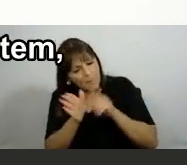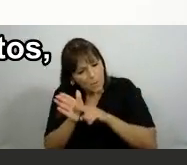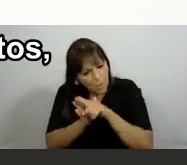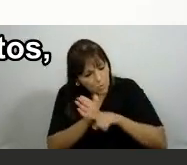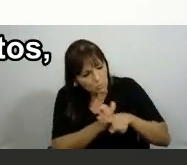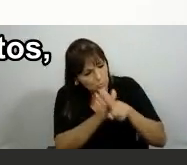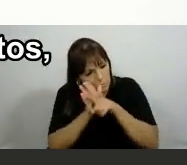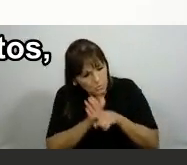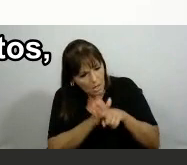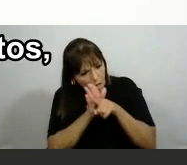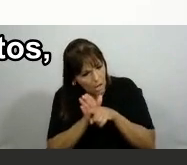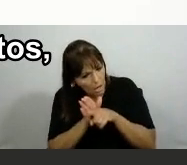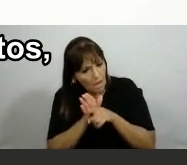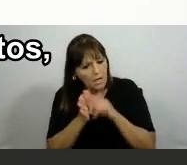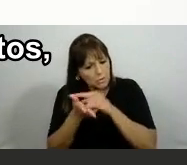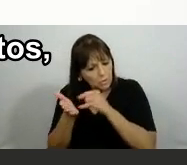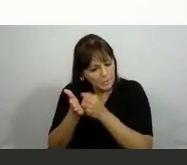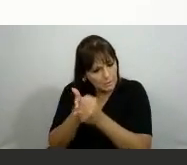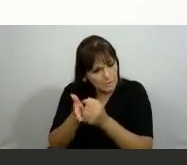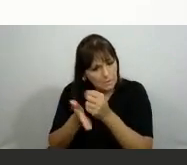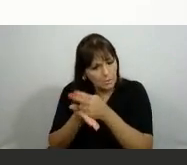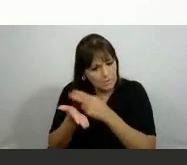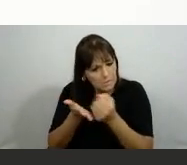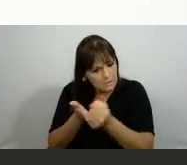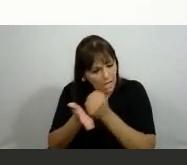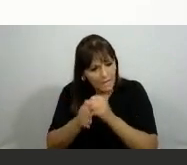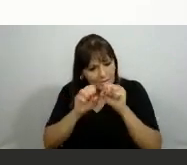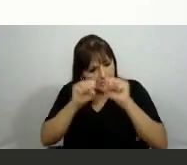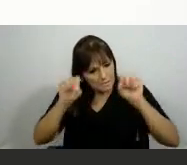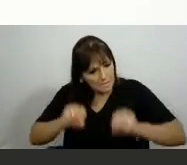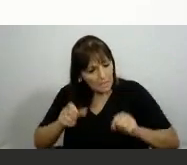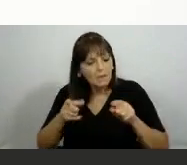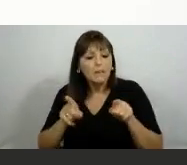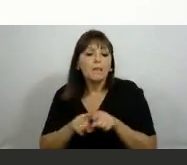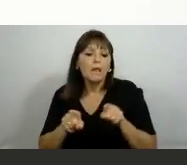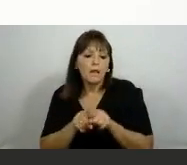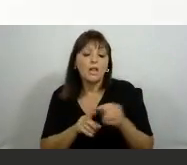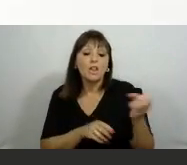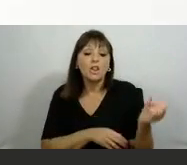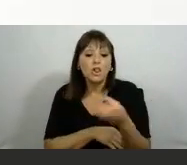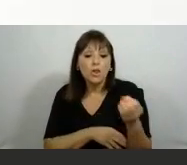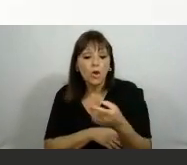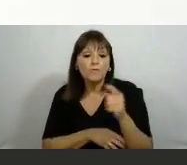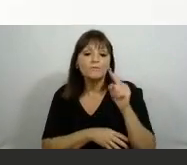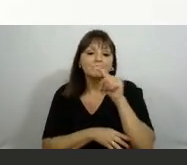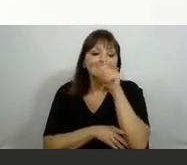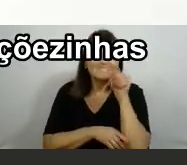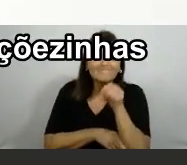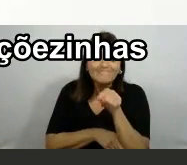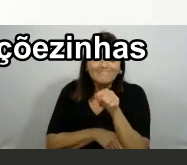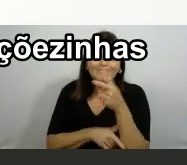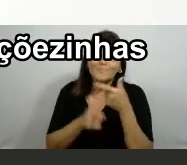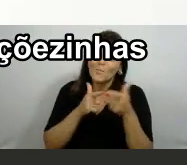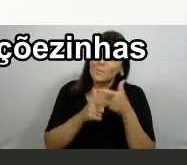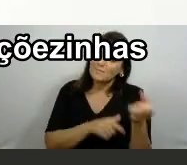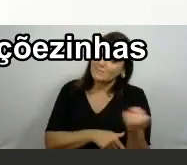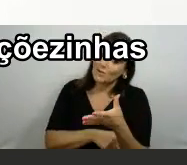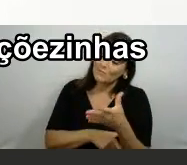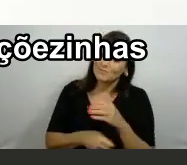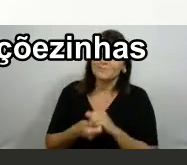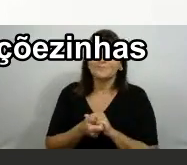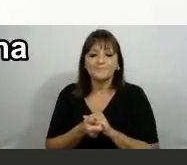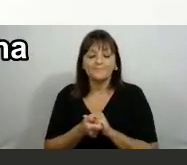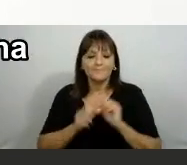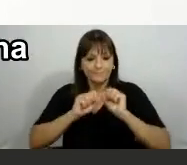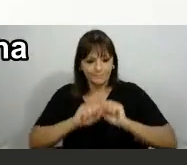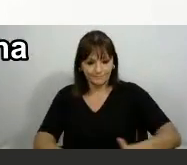Design System, enfim, novos questionamentos, novos problemas. E aí, nesse slide, eu tenho